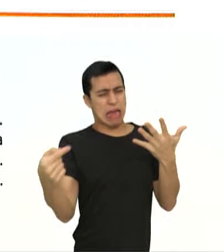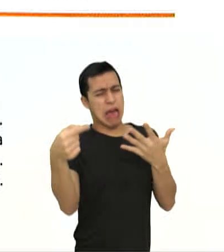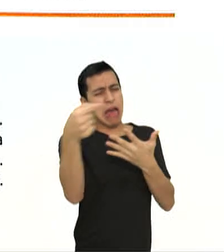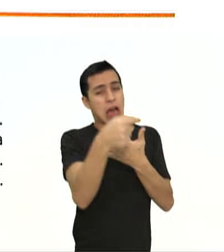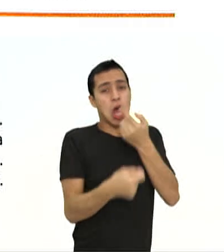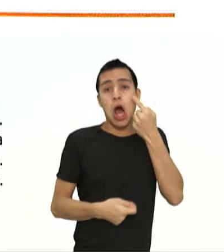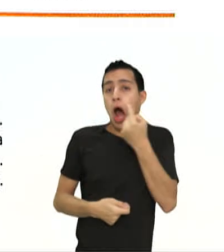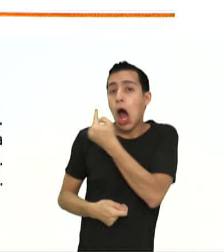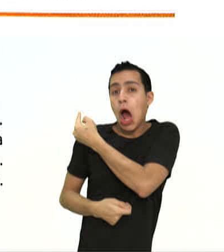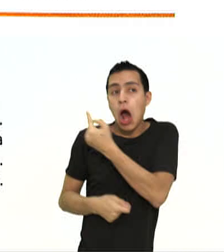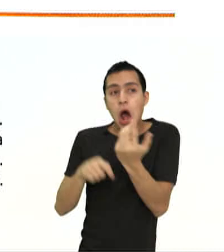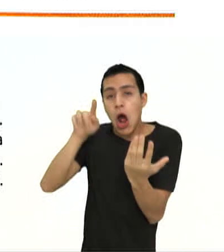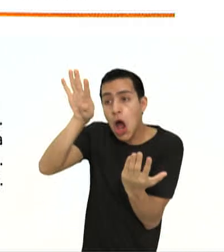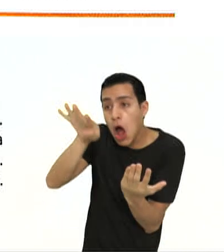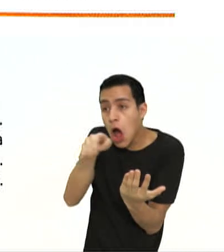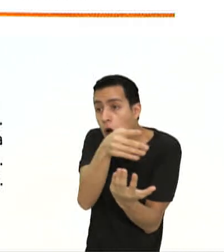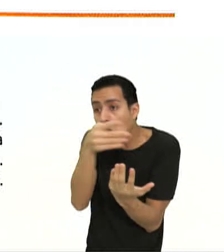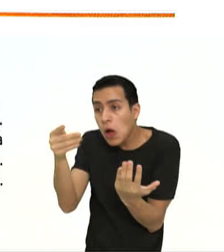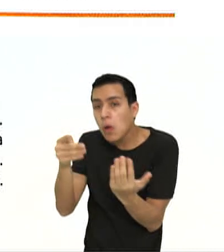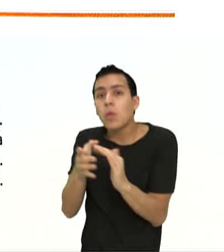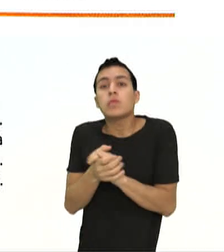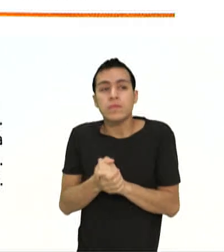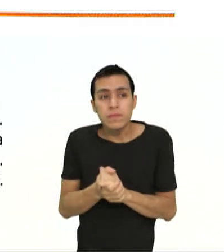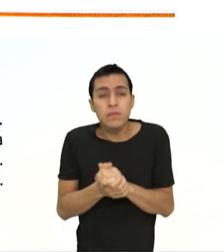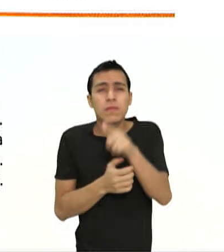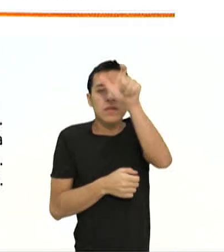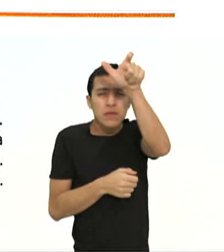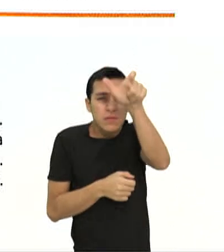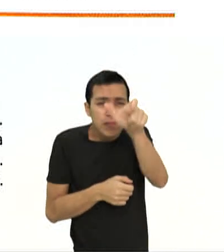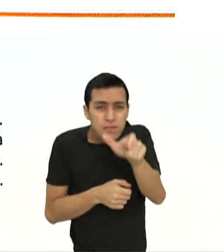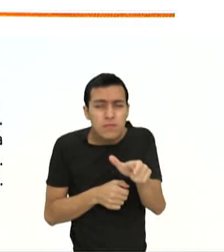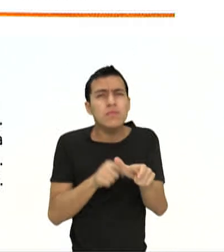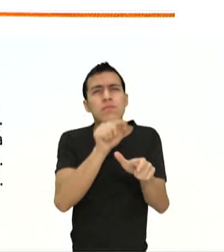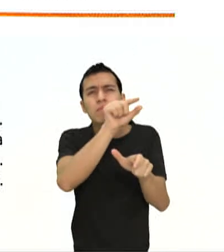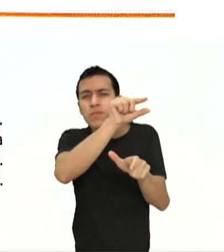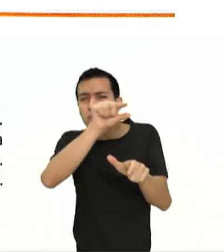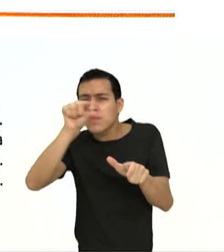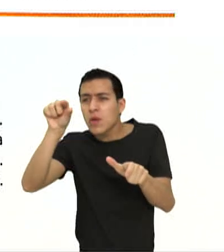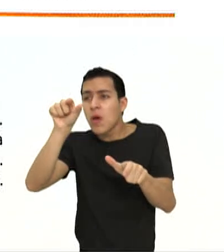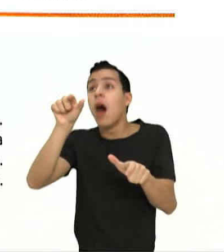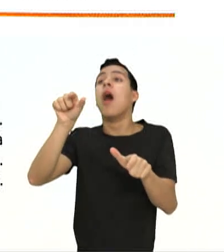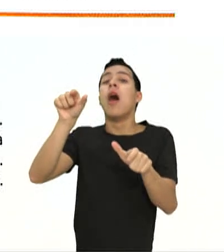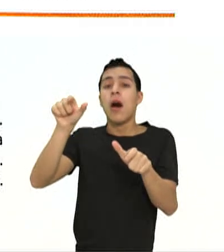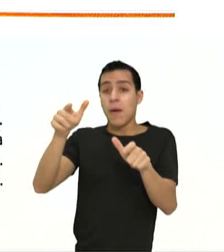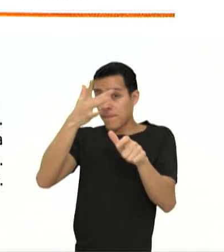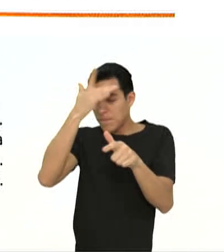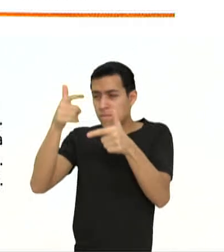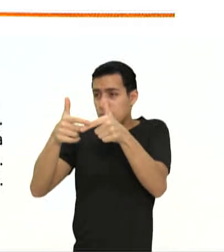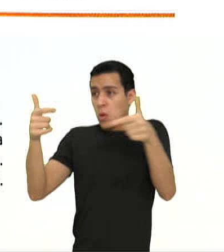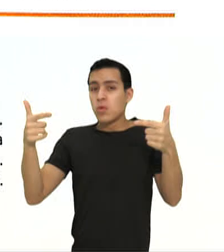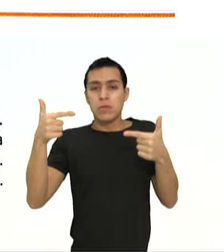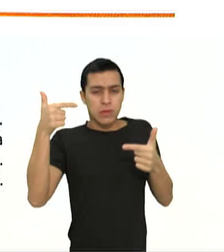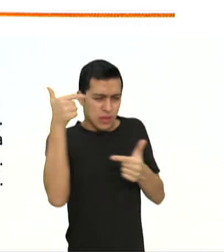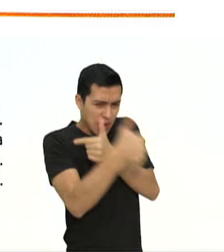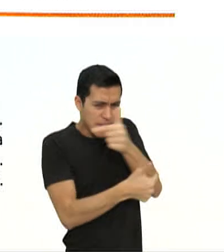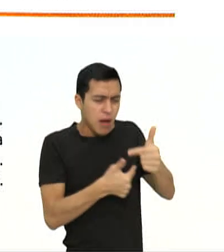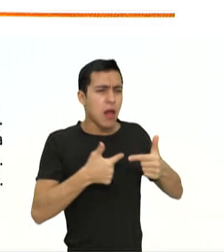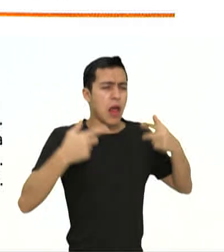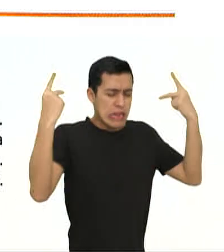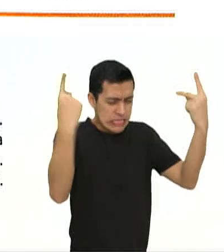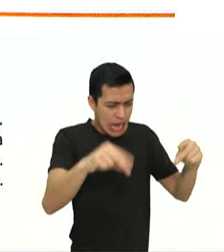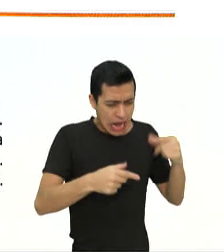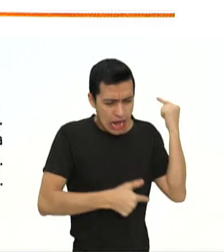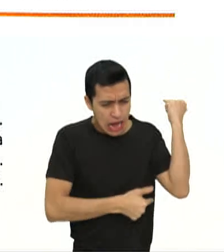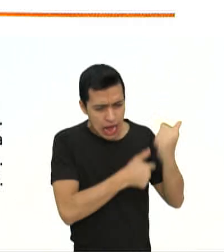aqui uma maioria, então, de populações que estavam no trabalho, estavam dentro,